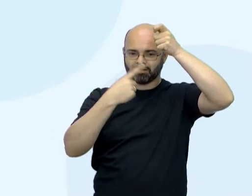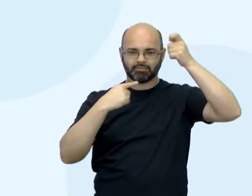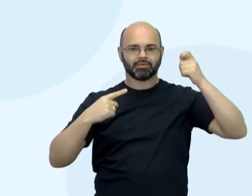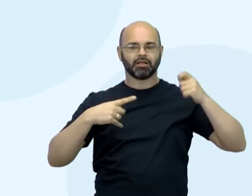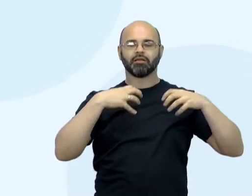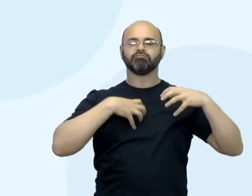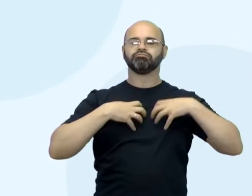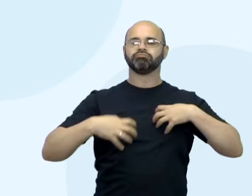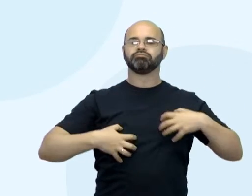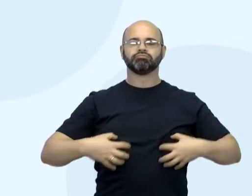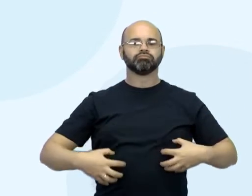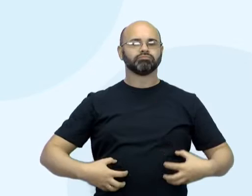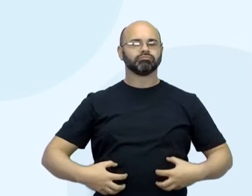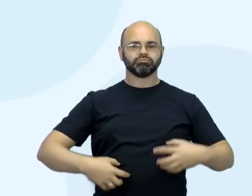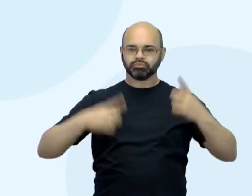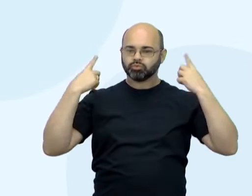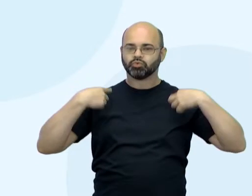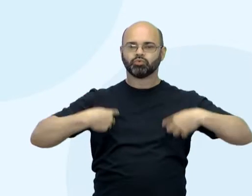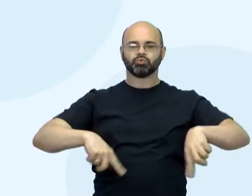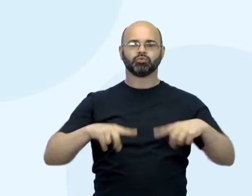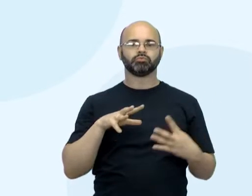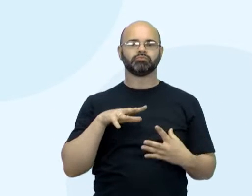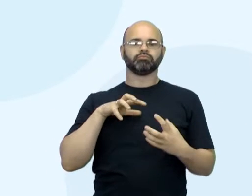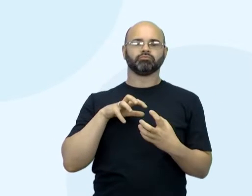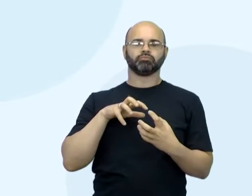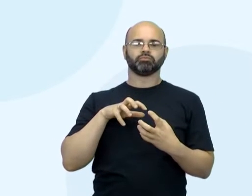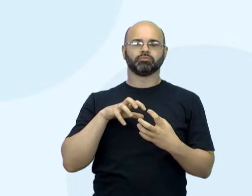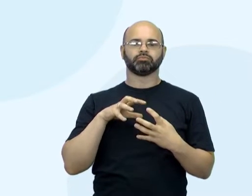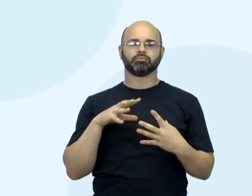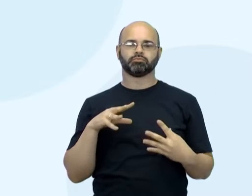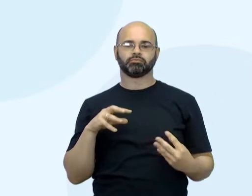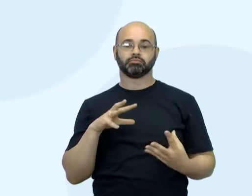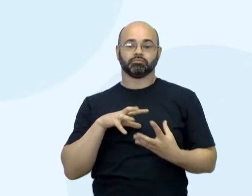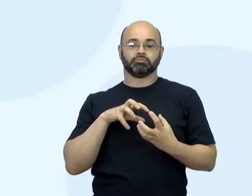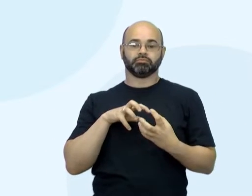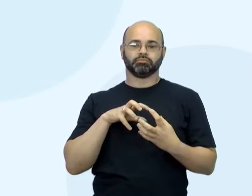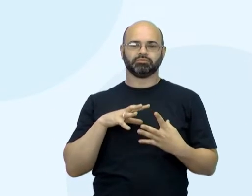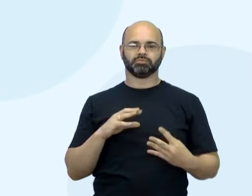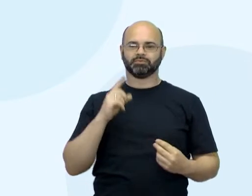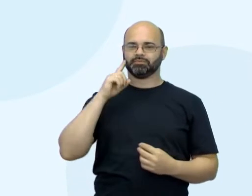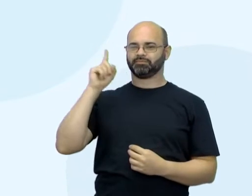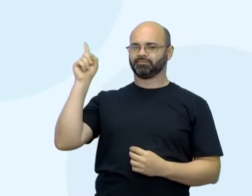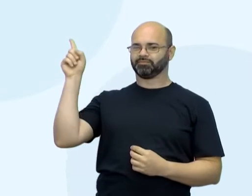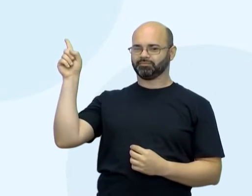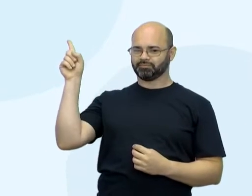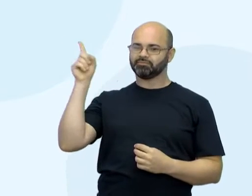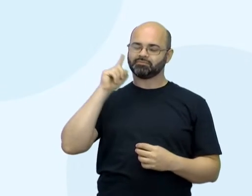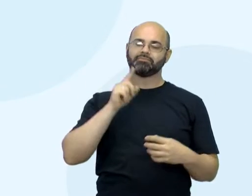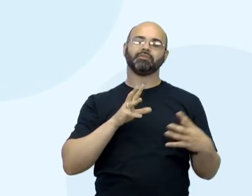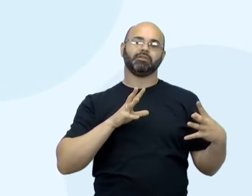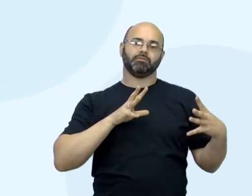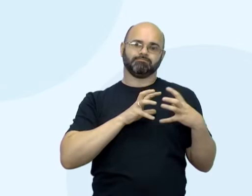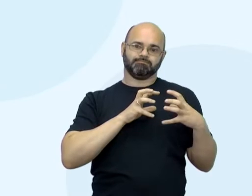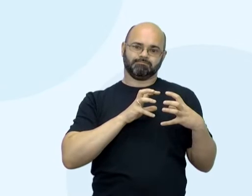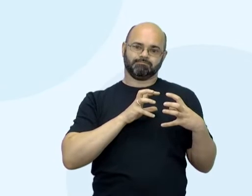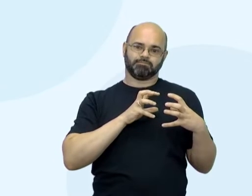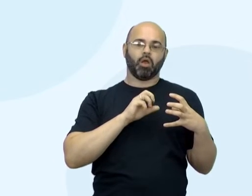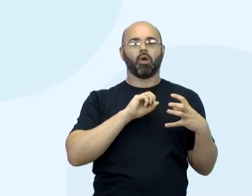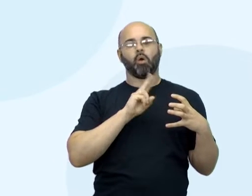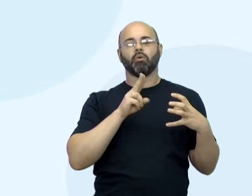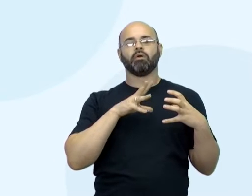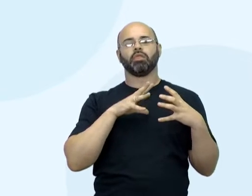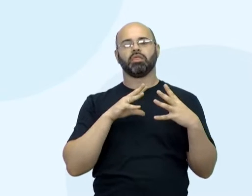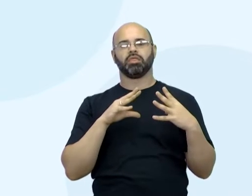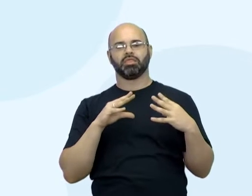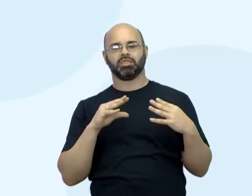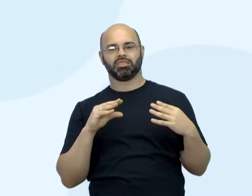tá? E aqui, ó, também o relaxamento muscular. Movimento para a